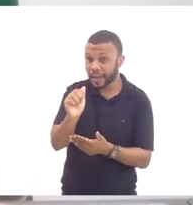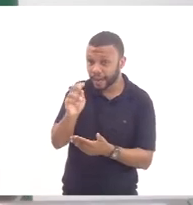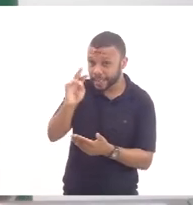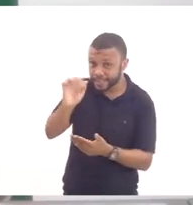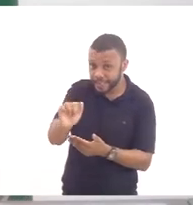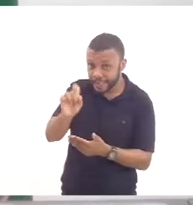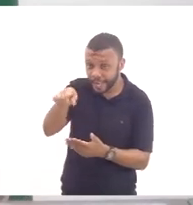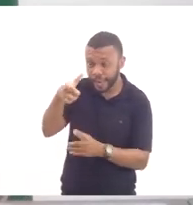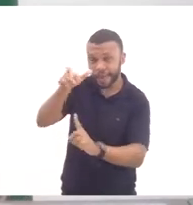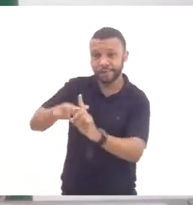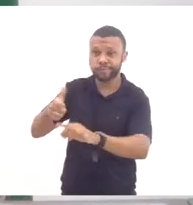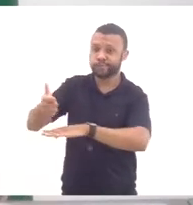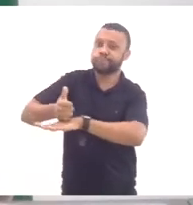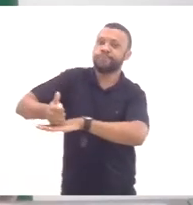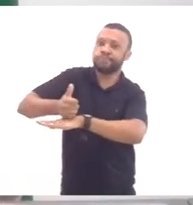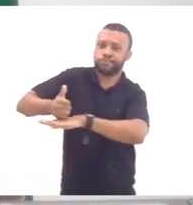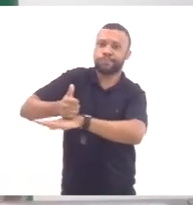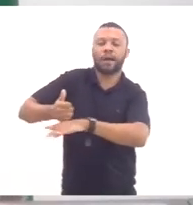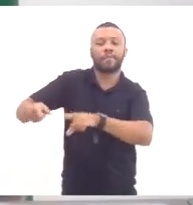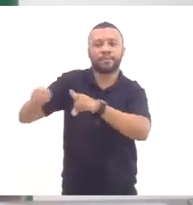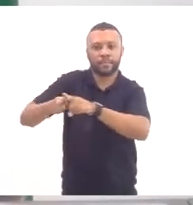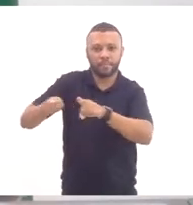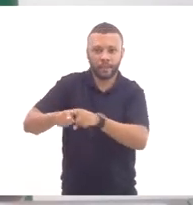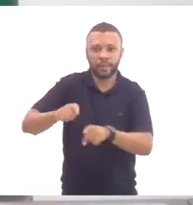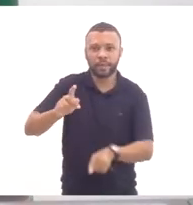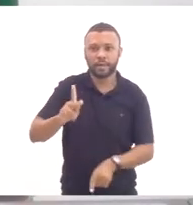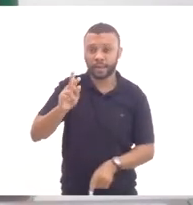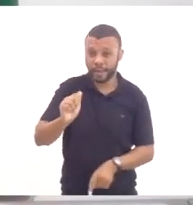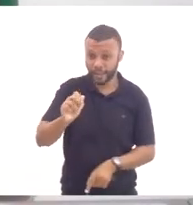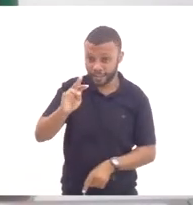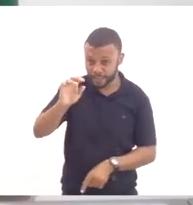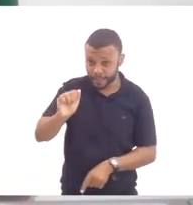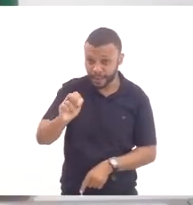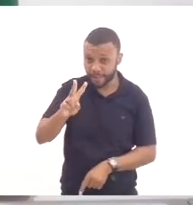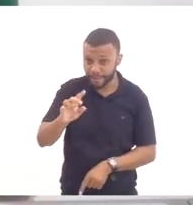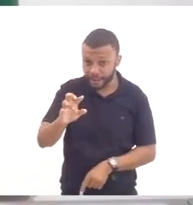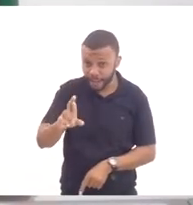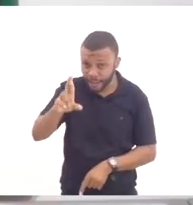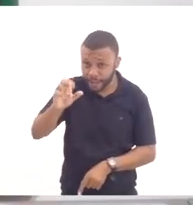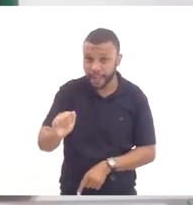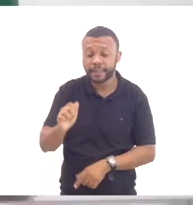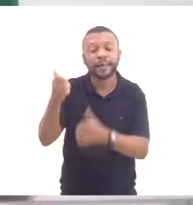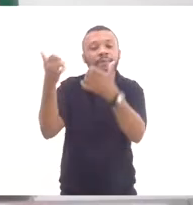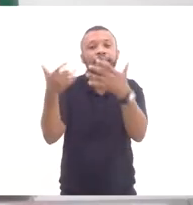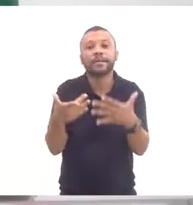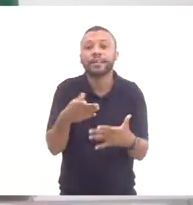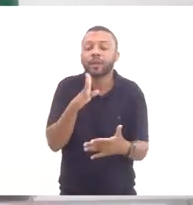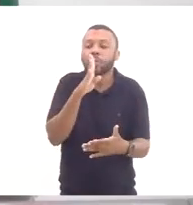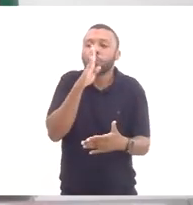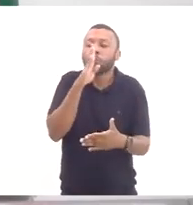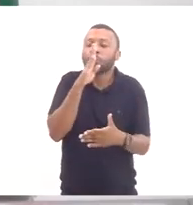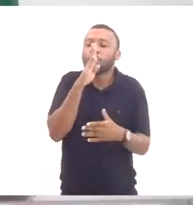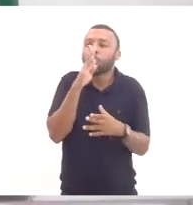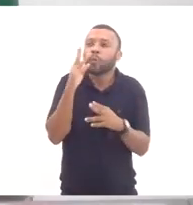senão ela vai brigar comigo. Clátia Vieira está dizendo aqui no chat que o silêncio fala muito, né? Que os trabalhadores